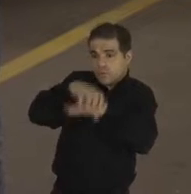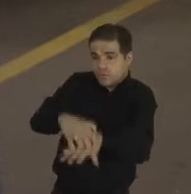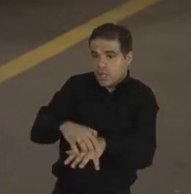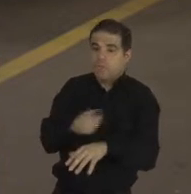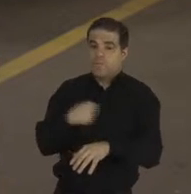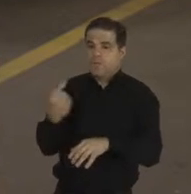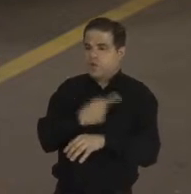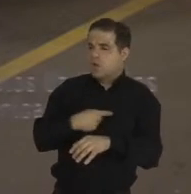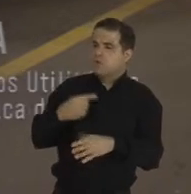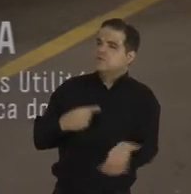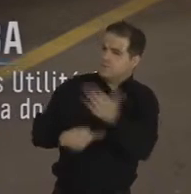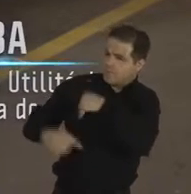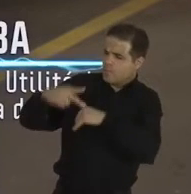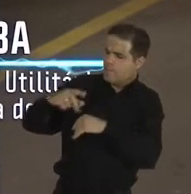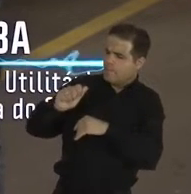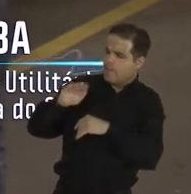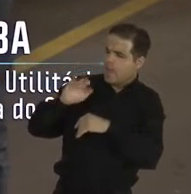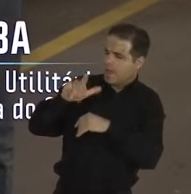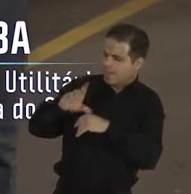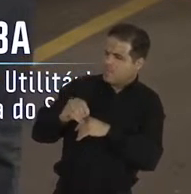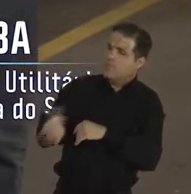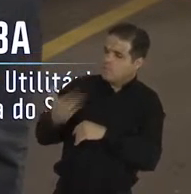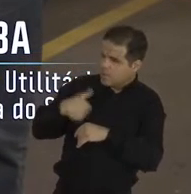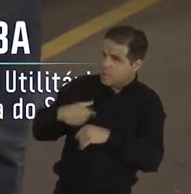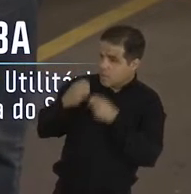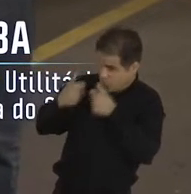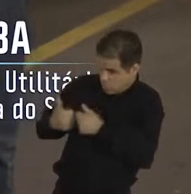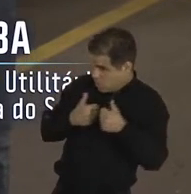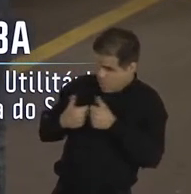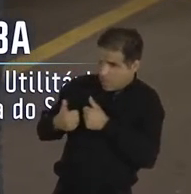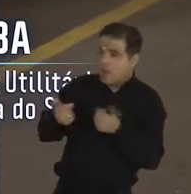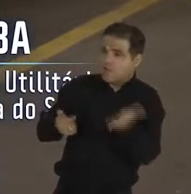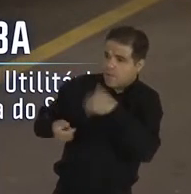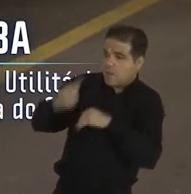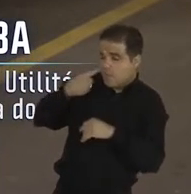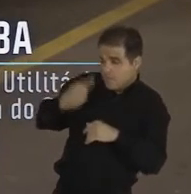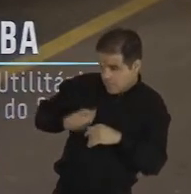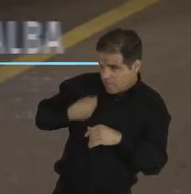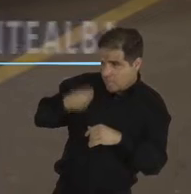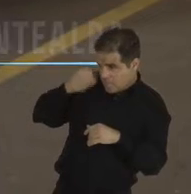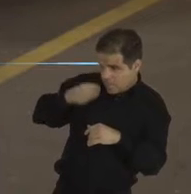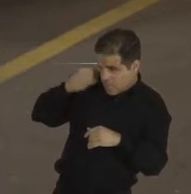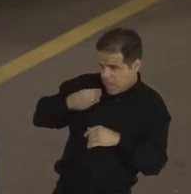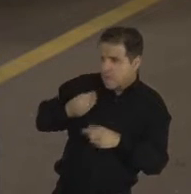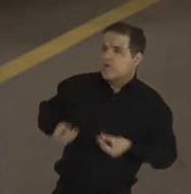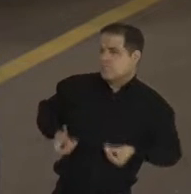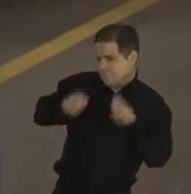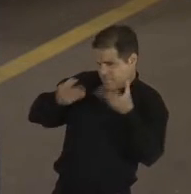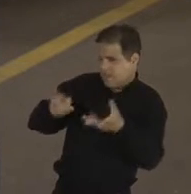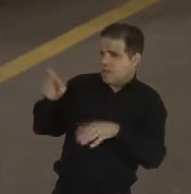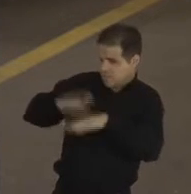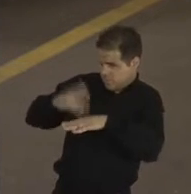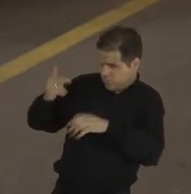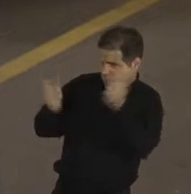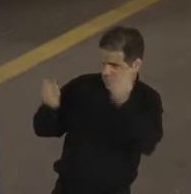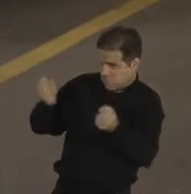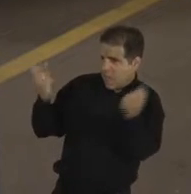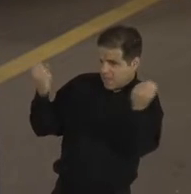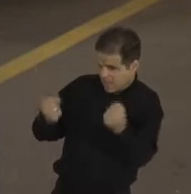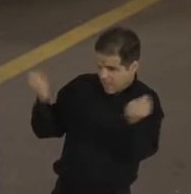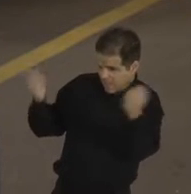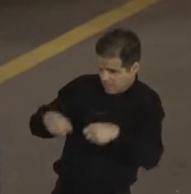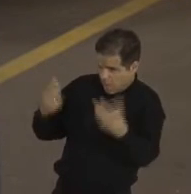gente e aí Pablo vamos nessa Oi tudo bem Bora Viver uma experiência real eu faço as entregas e Você dirige topa desafio